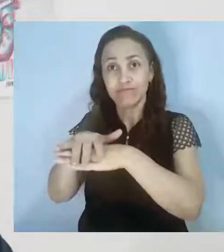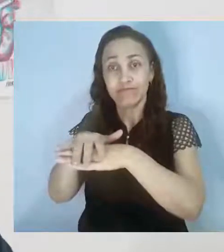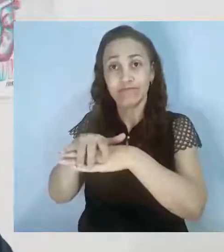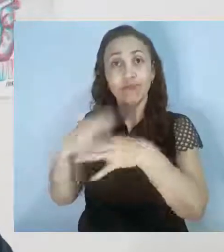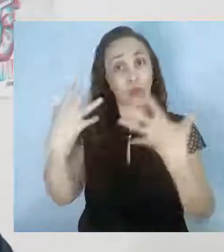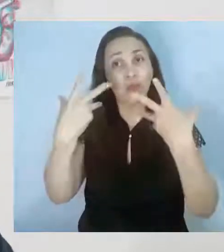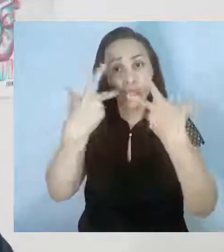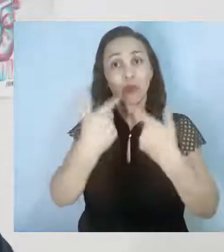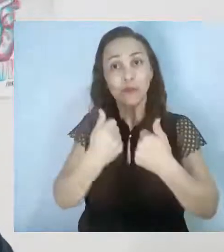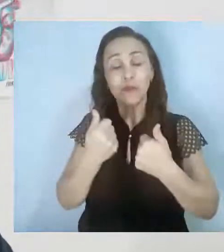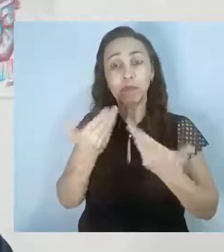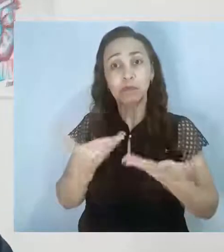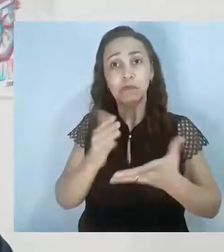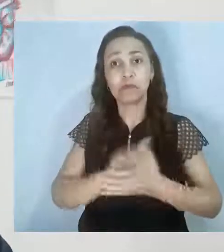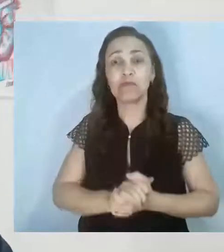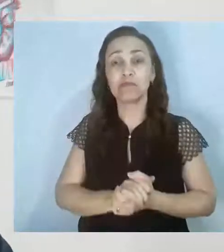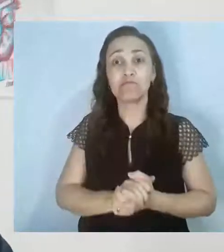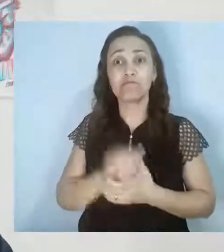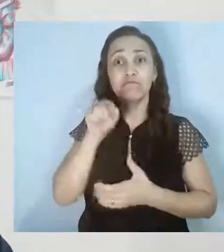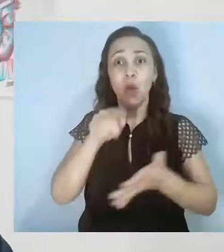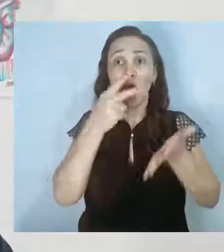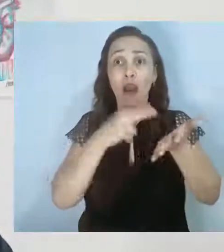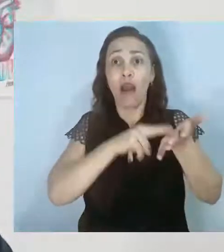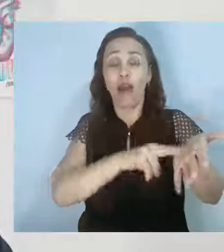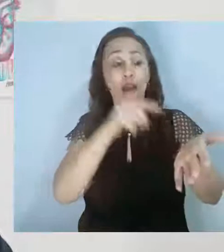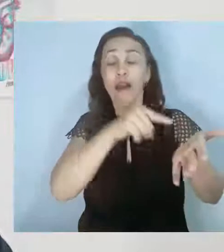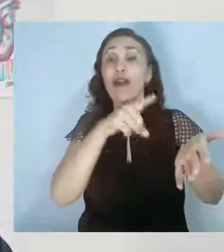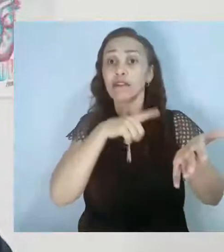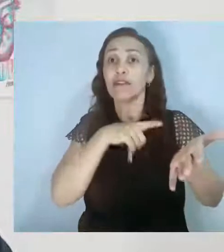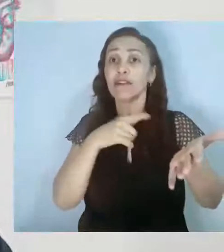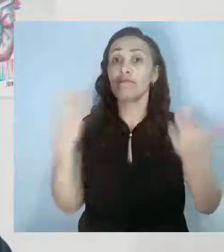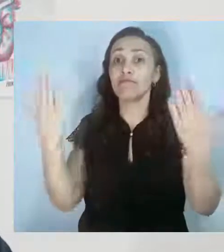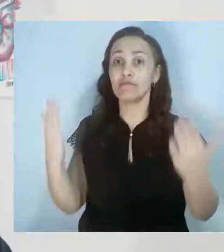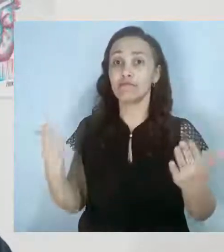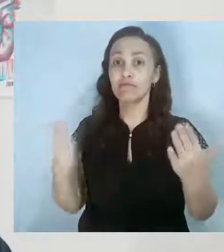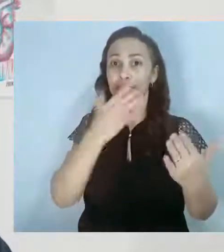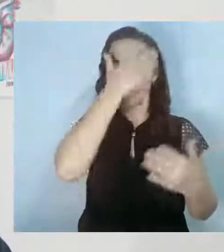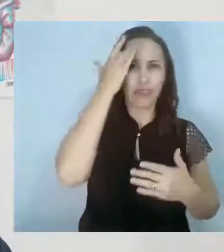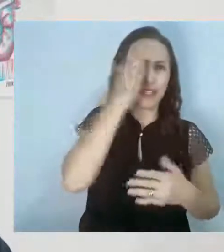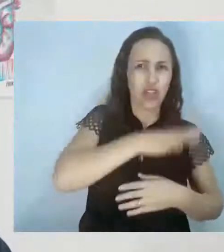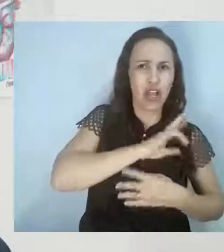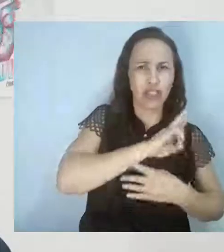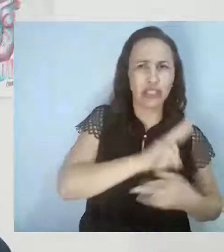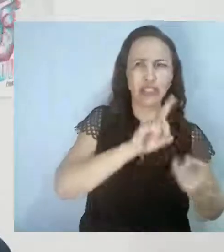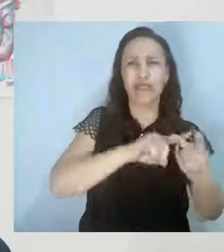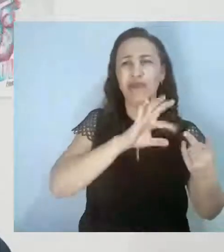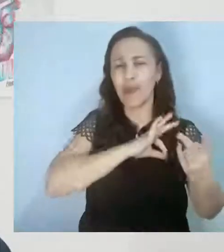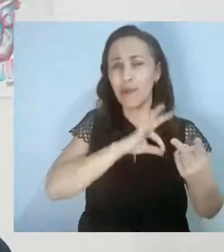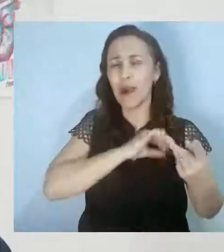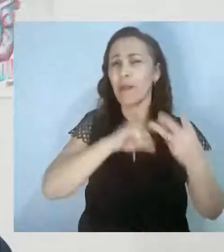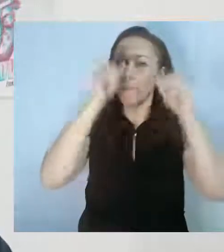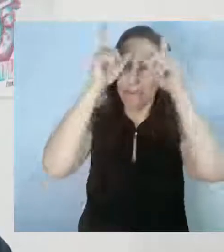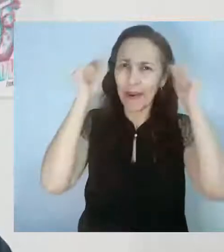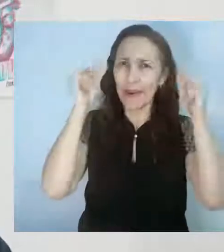isso. Ele associa tantos sacerdotes, religiosos, policiais, enfermeiros,